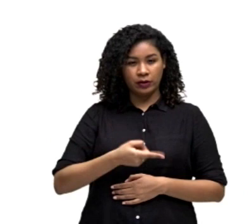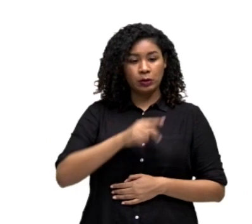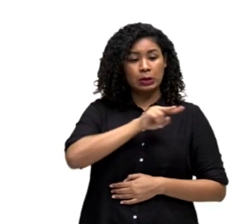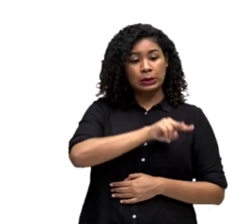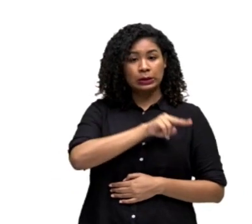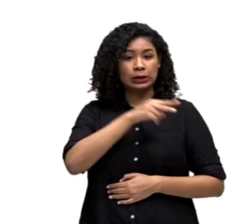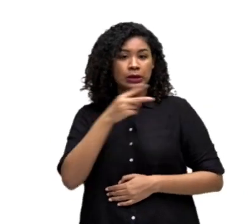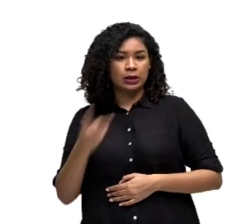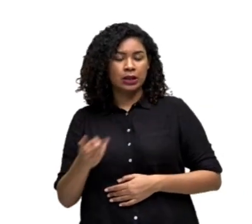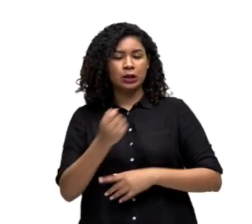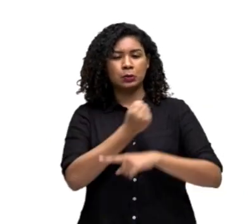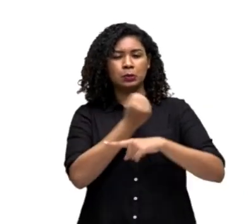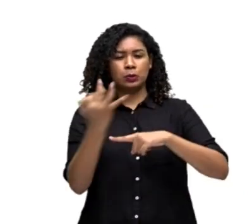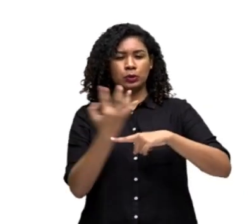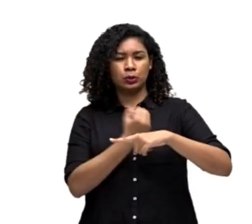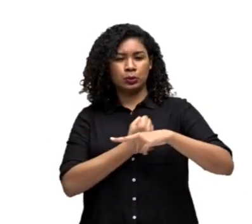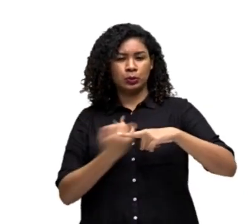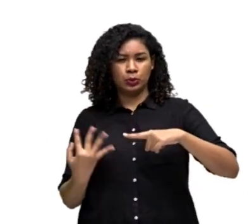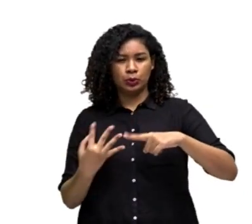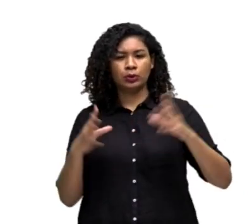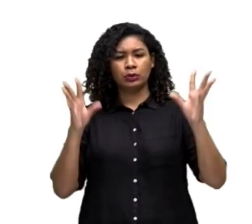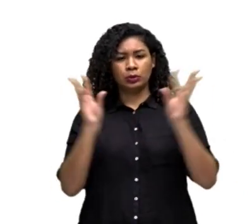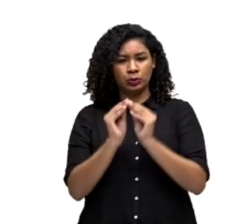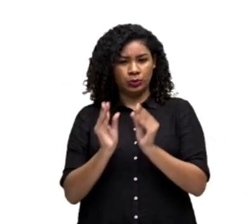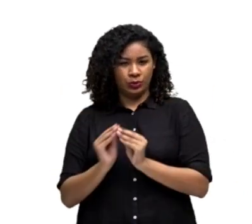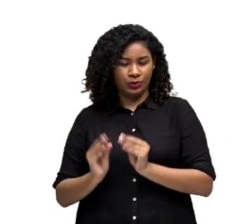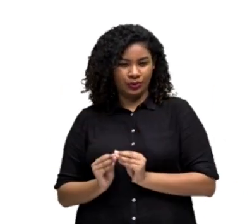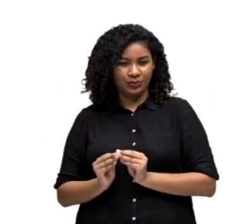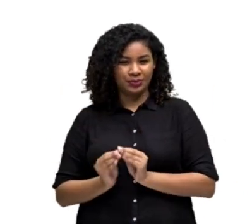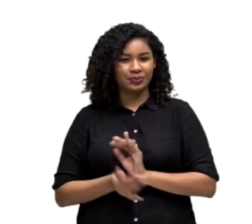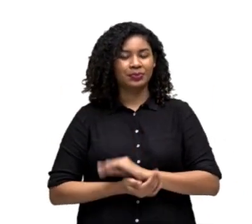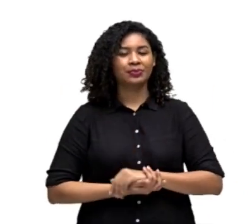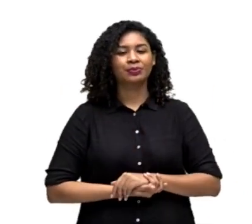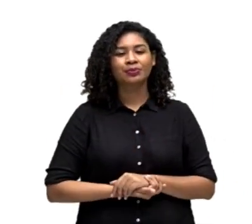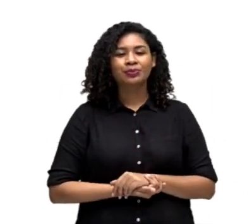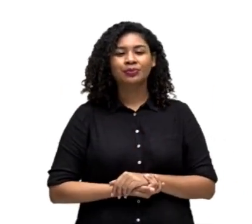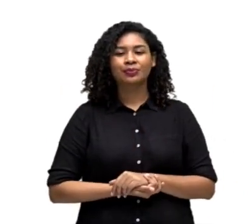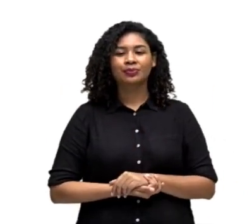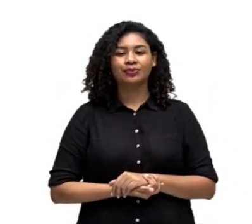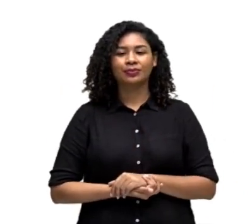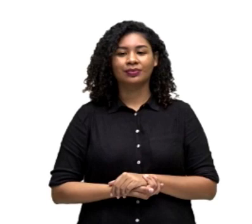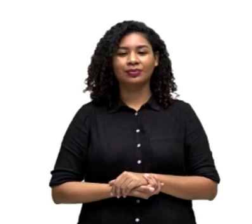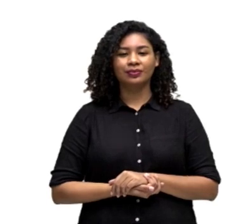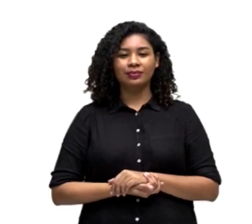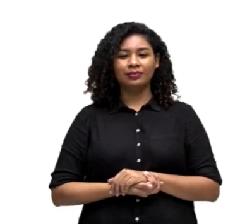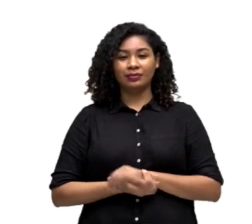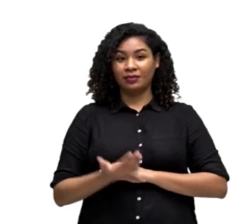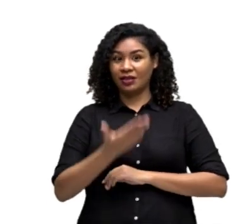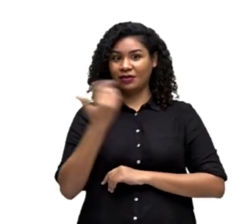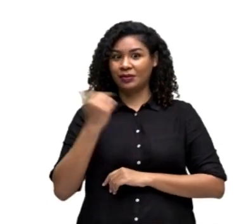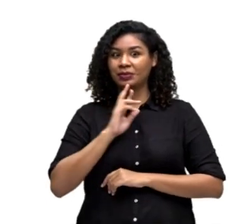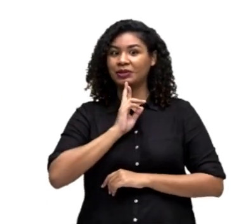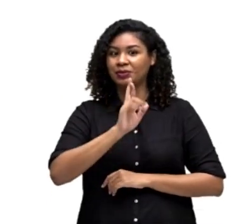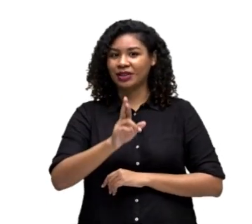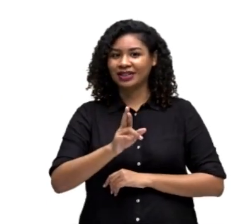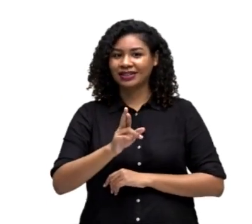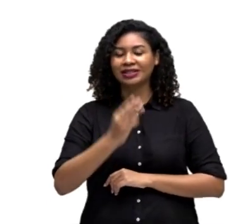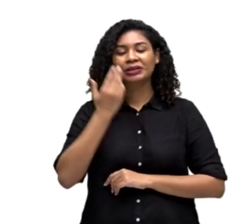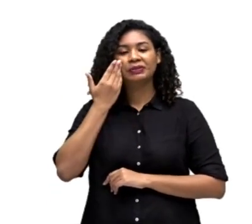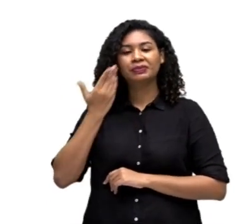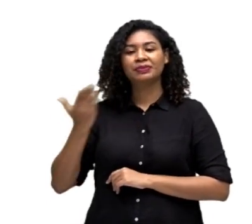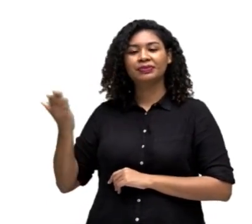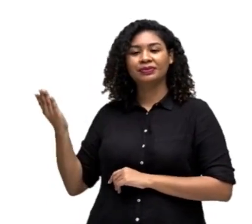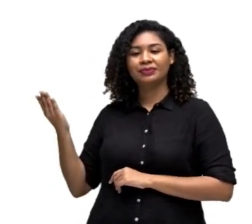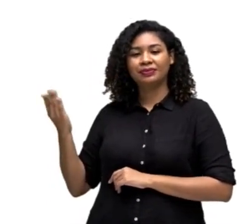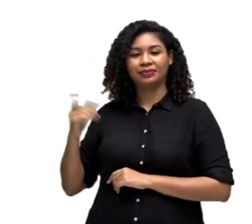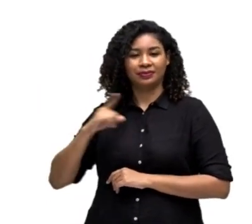frações decimais e simplifique-as, se possível, logicamente. Acompanhe comigo o gabarito. Nós temos